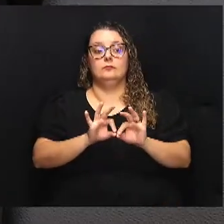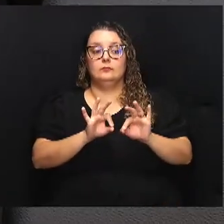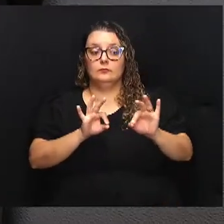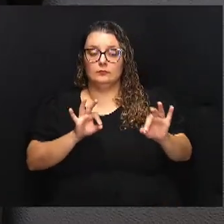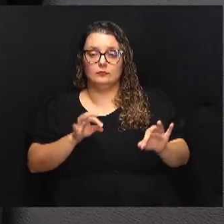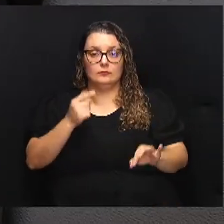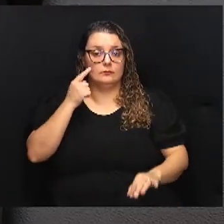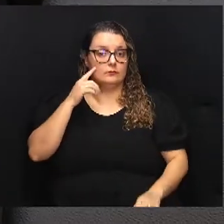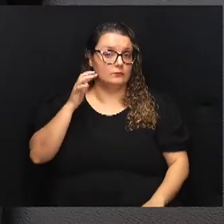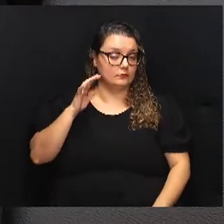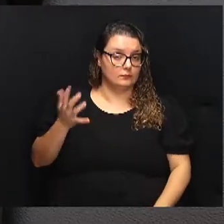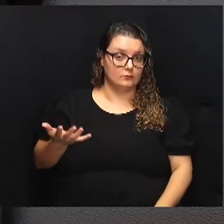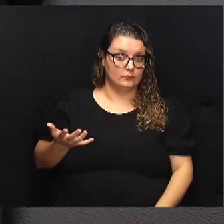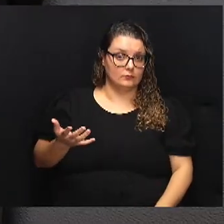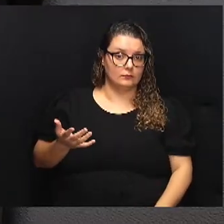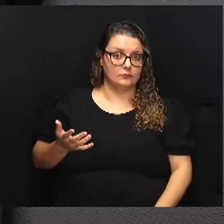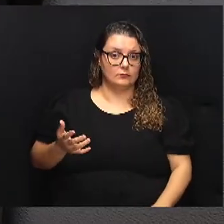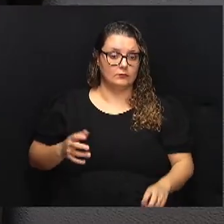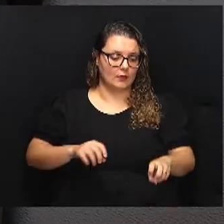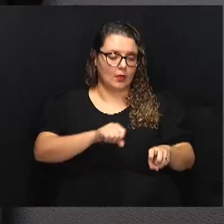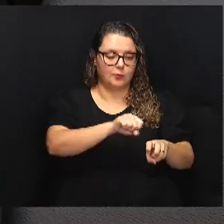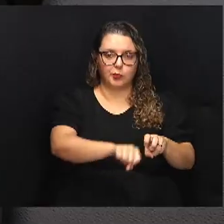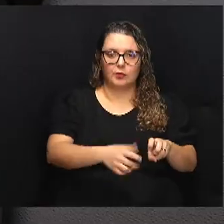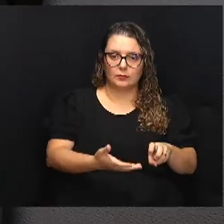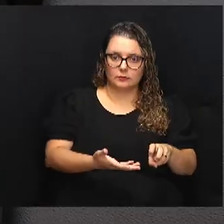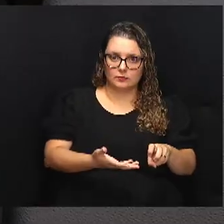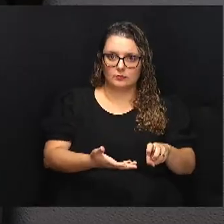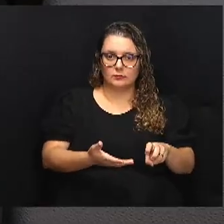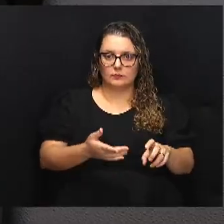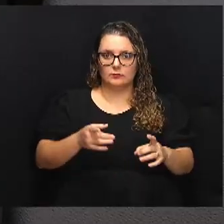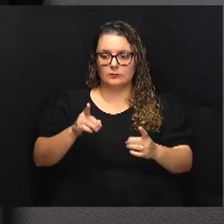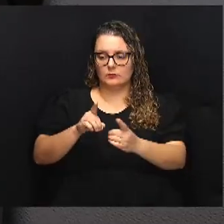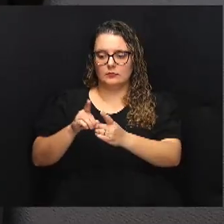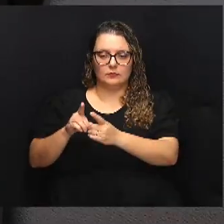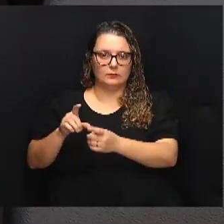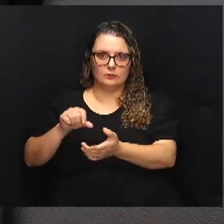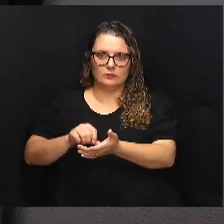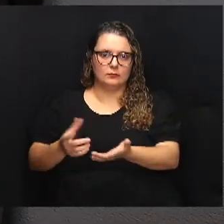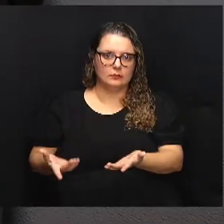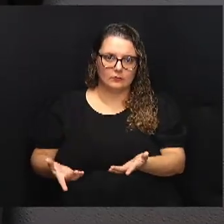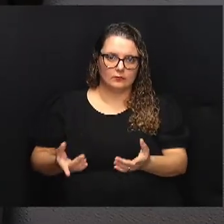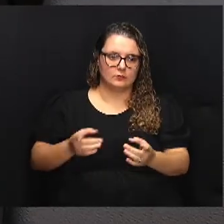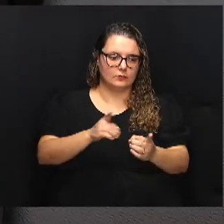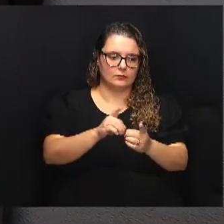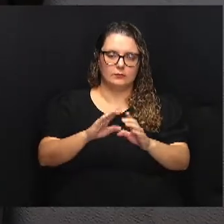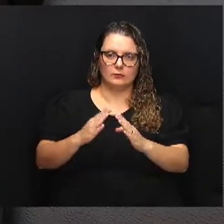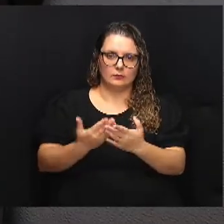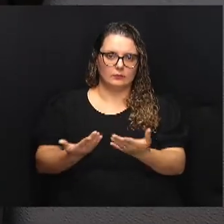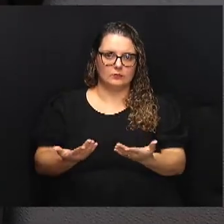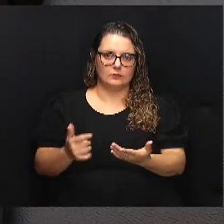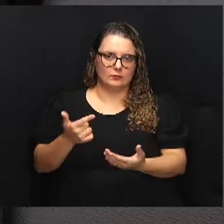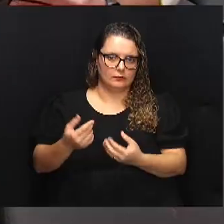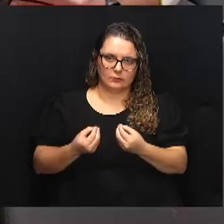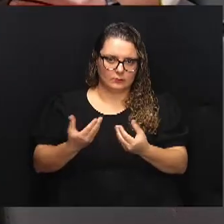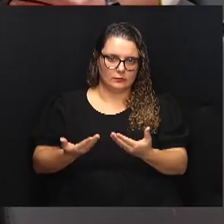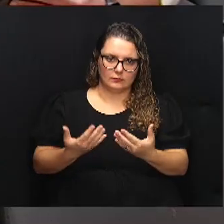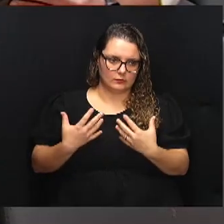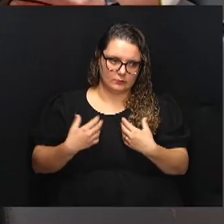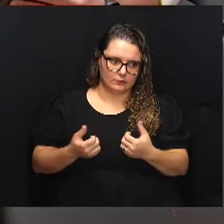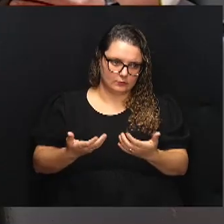uma pessoa que estuprou um animal, vai atender um posto de saúde, vai atender uma escola, não é cabível uma situação